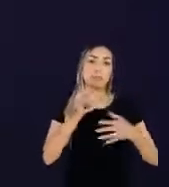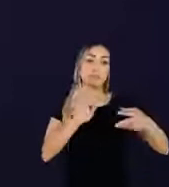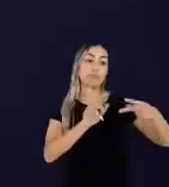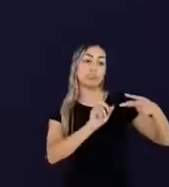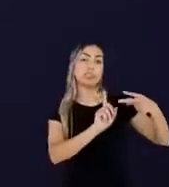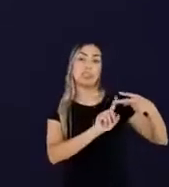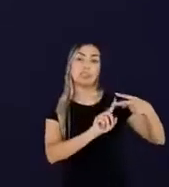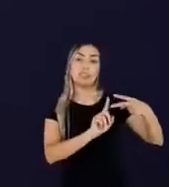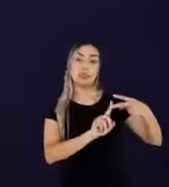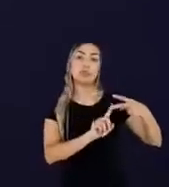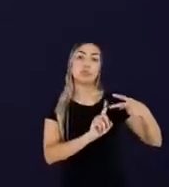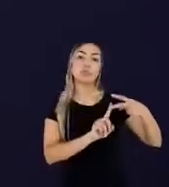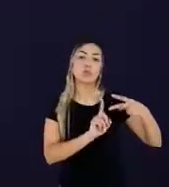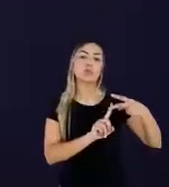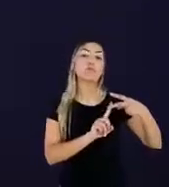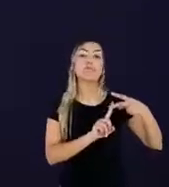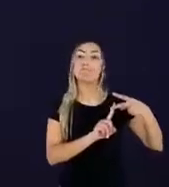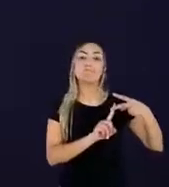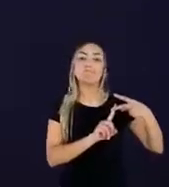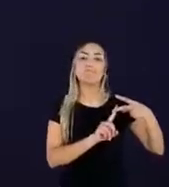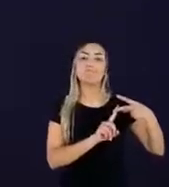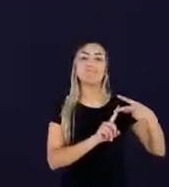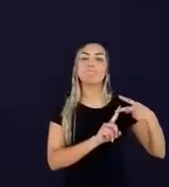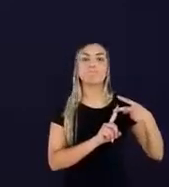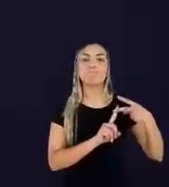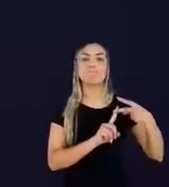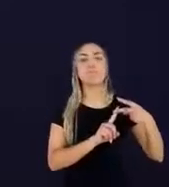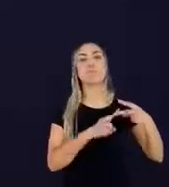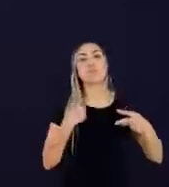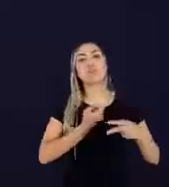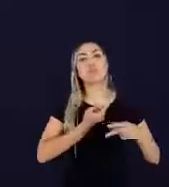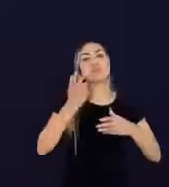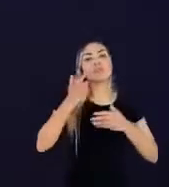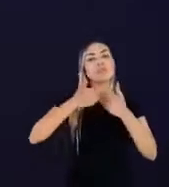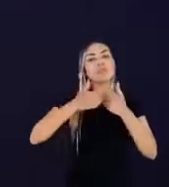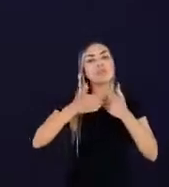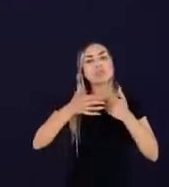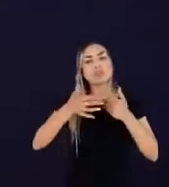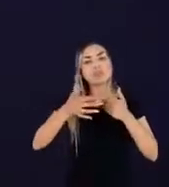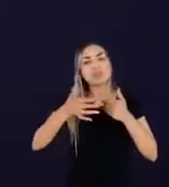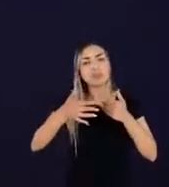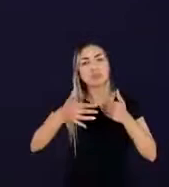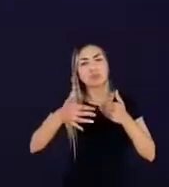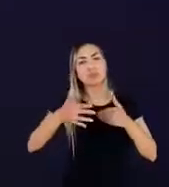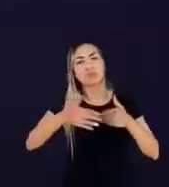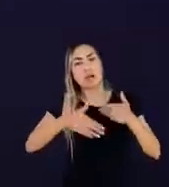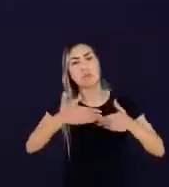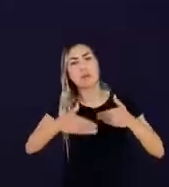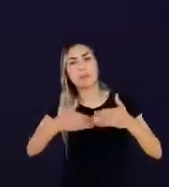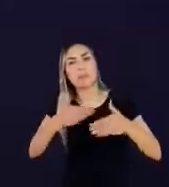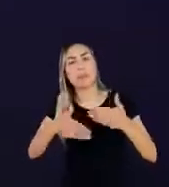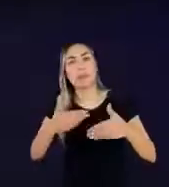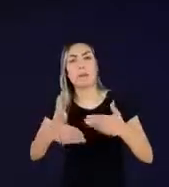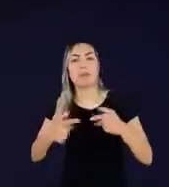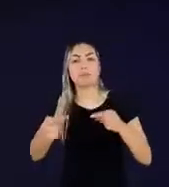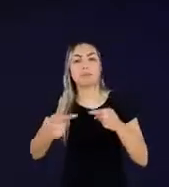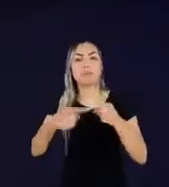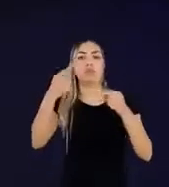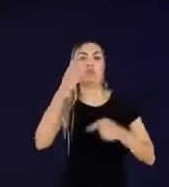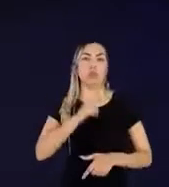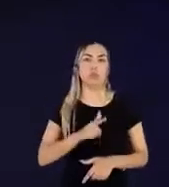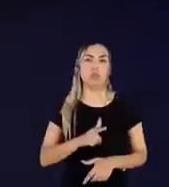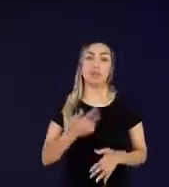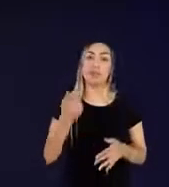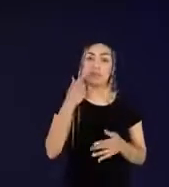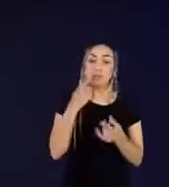o caminhar para o ponto final, que é a operação com garantias, como é no sistema financeiro que eu falei